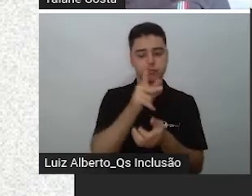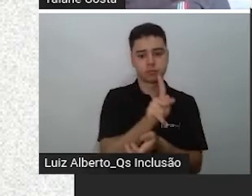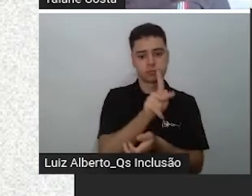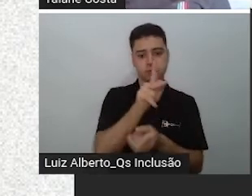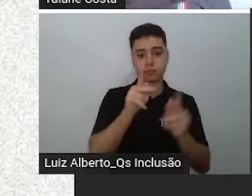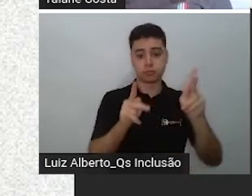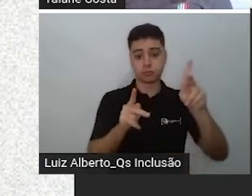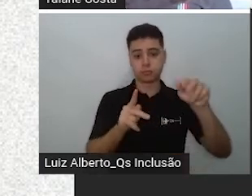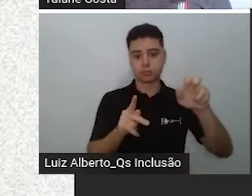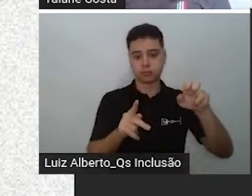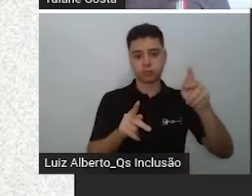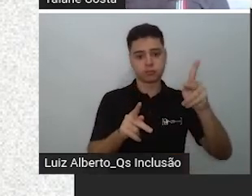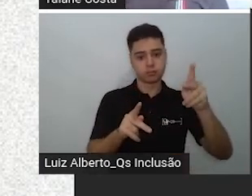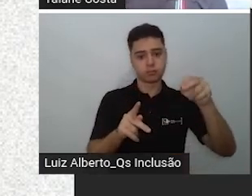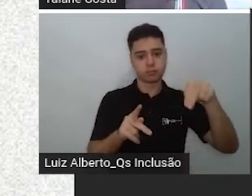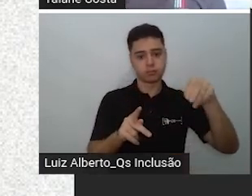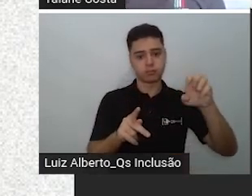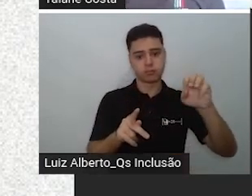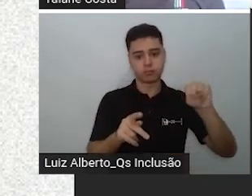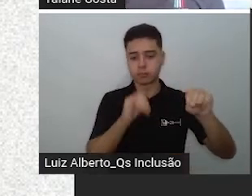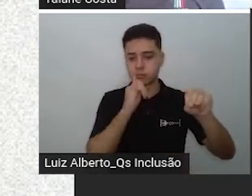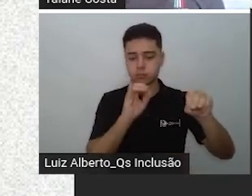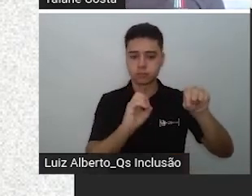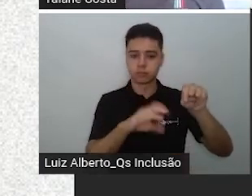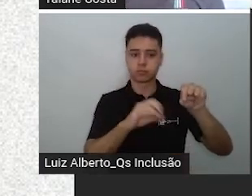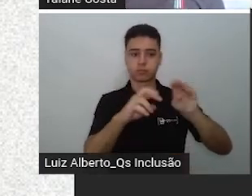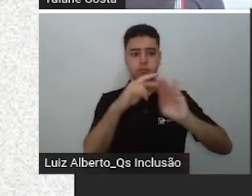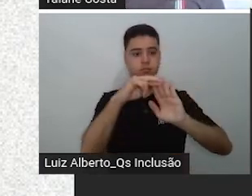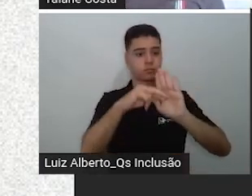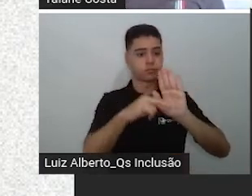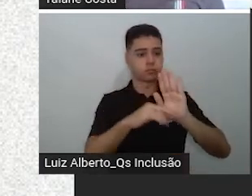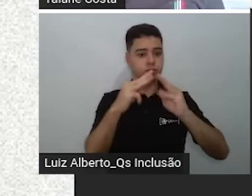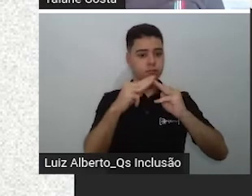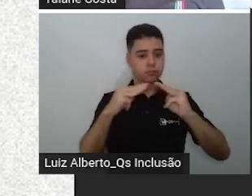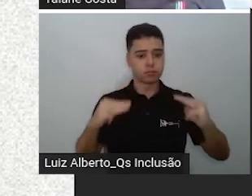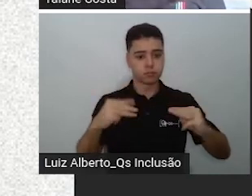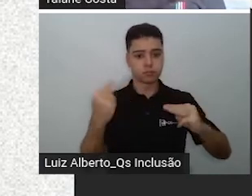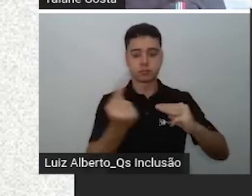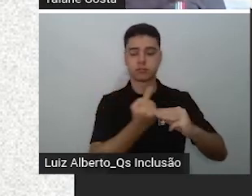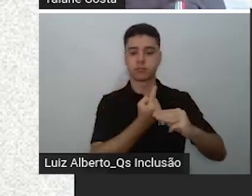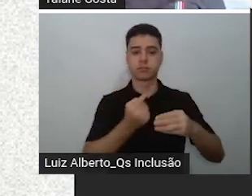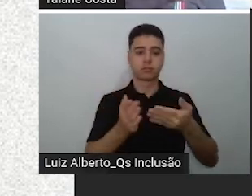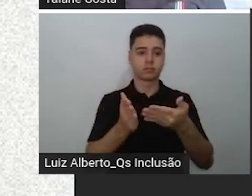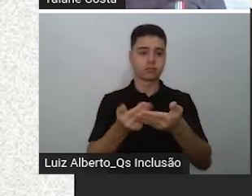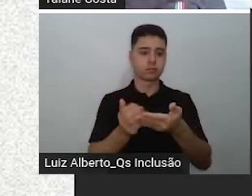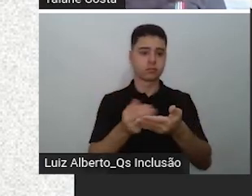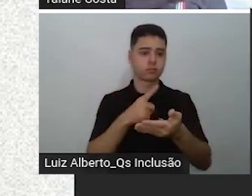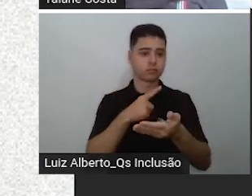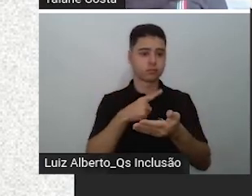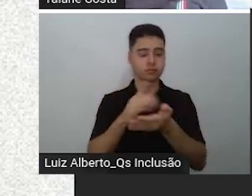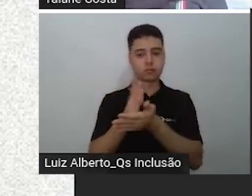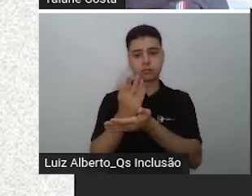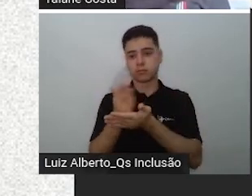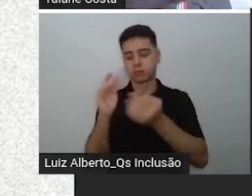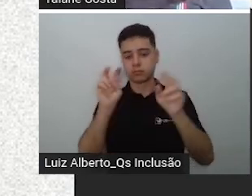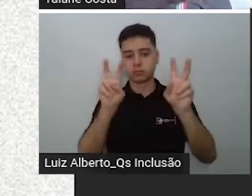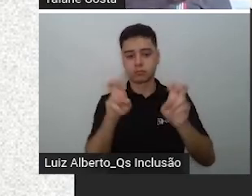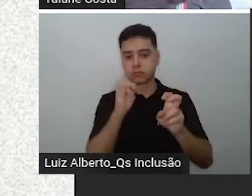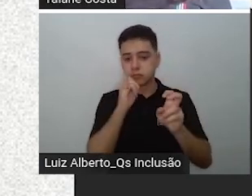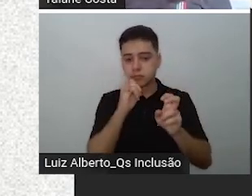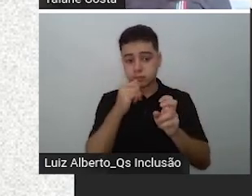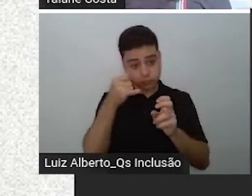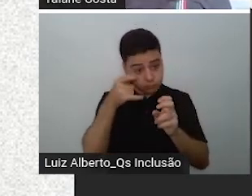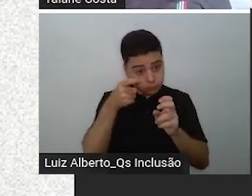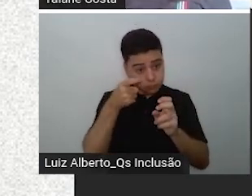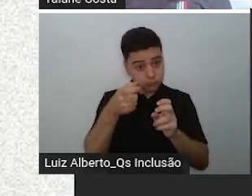de Educação Museal, né? Que a gente tem um caderno com alguns temas, que é muito